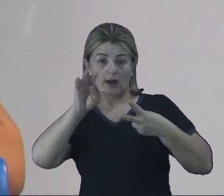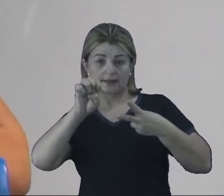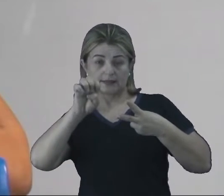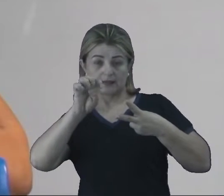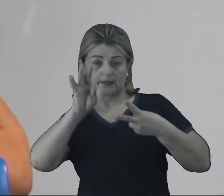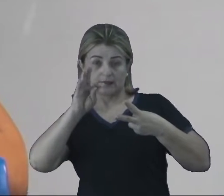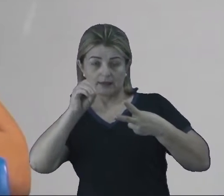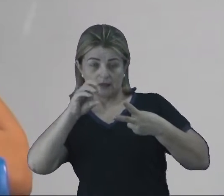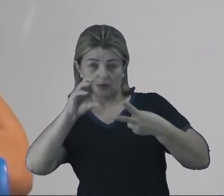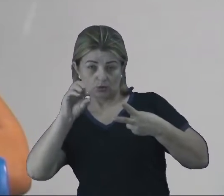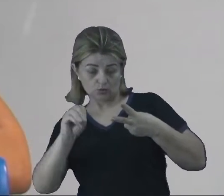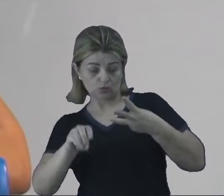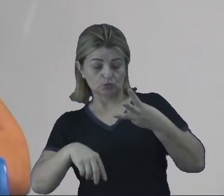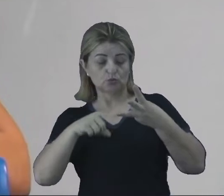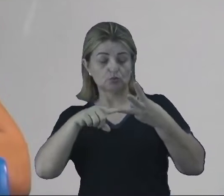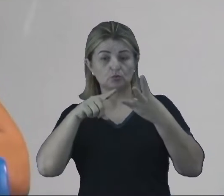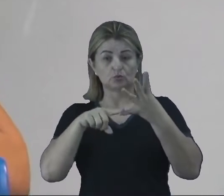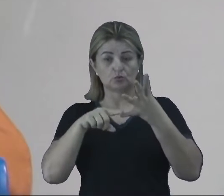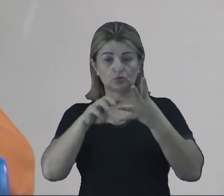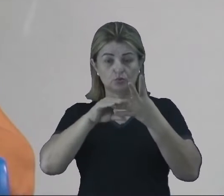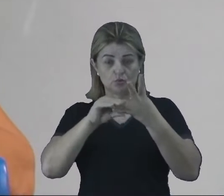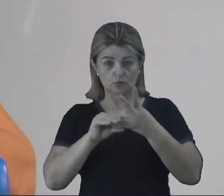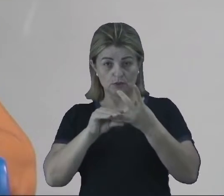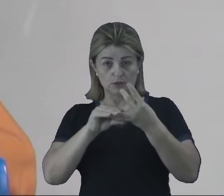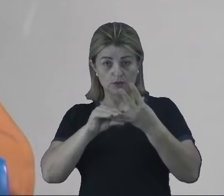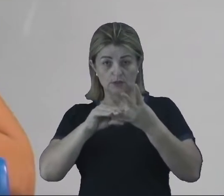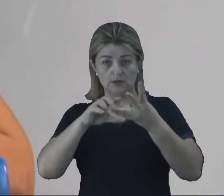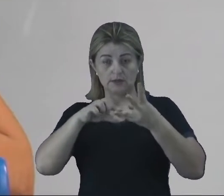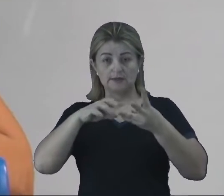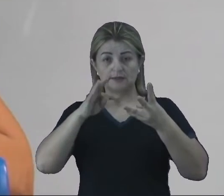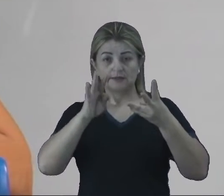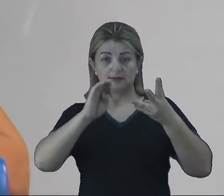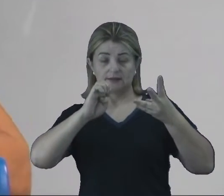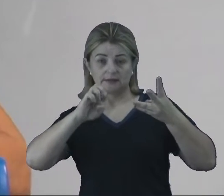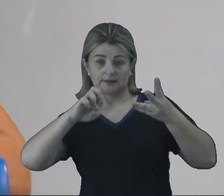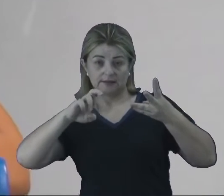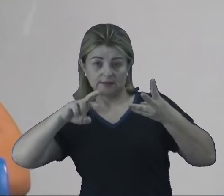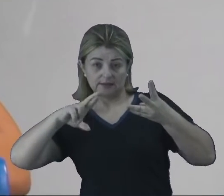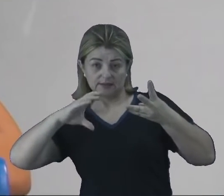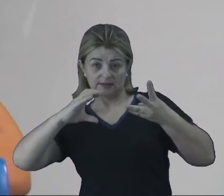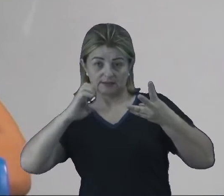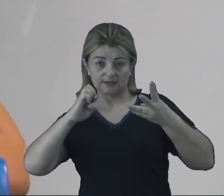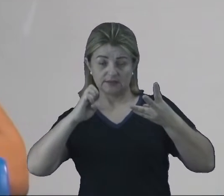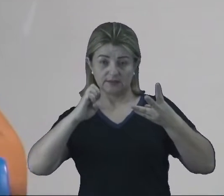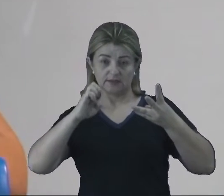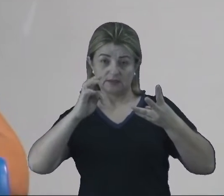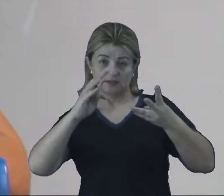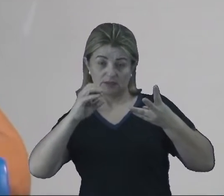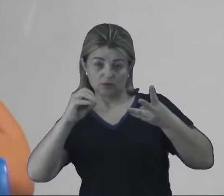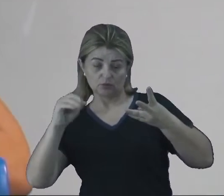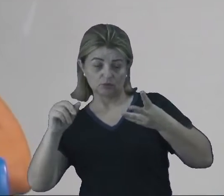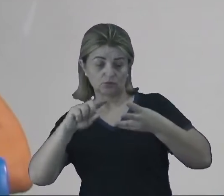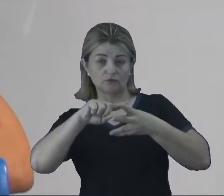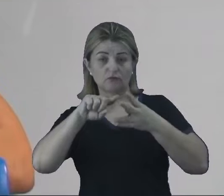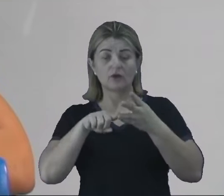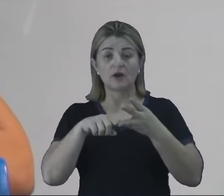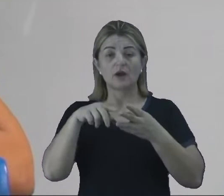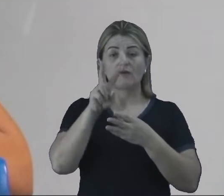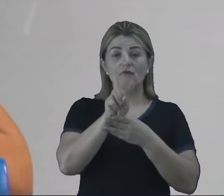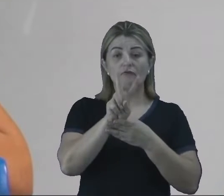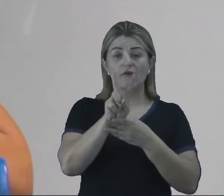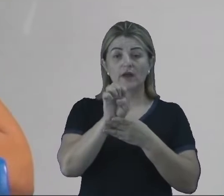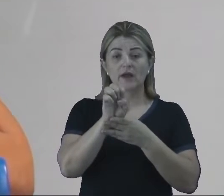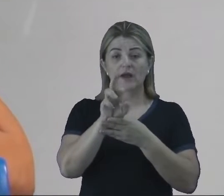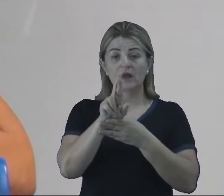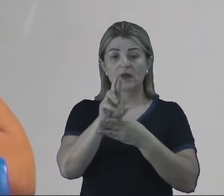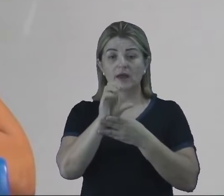são conteúdos necessários para a realização deste exame nacional, tá? Nas aulas anteriores, que você acha ali na nossa plataforma